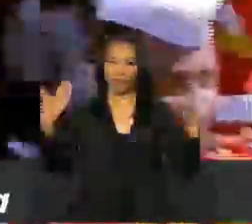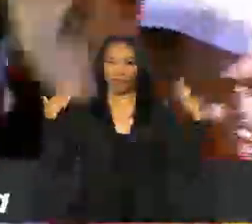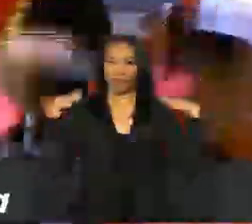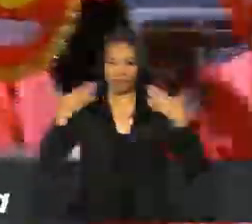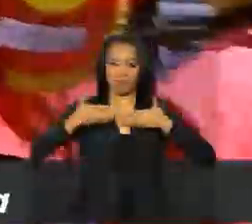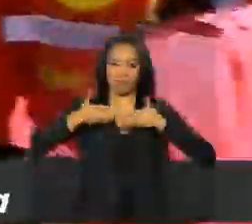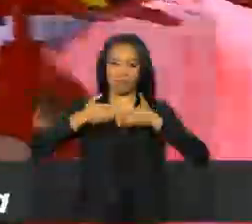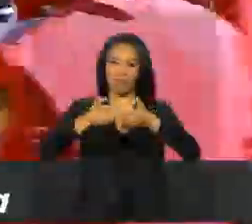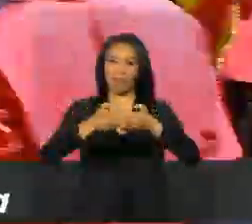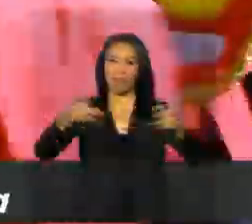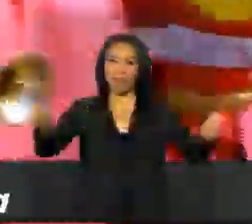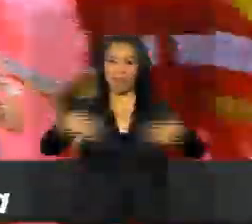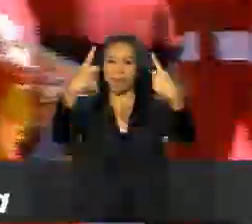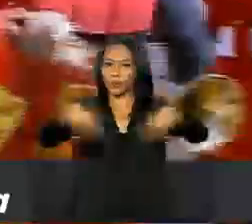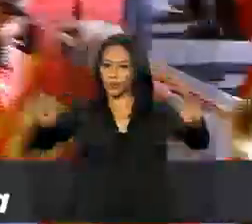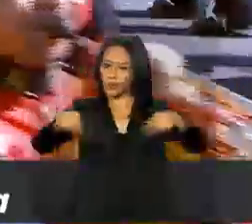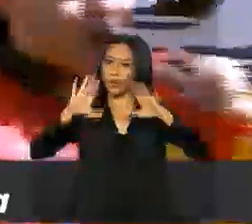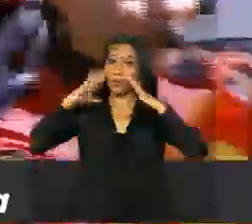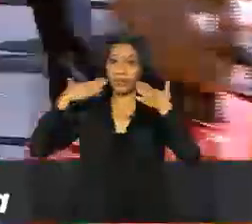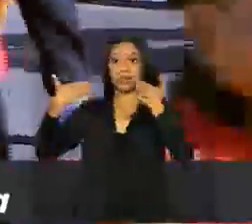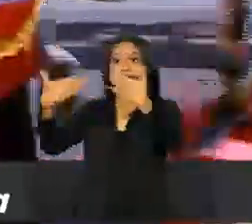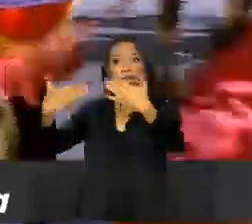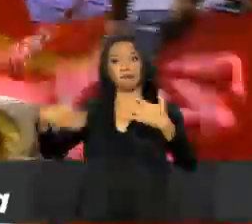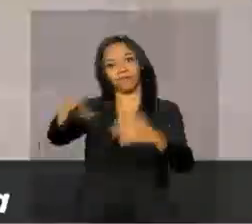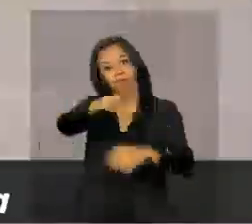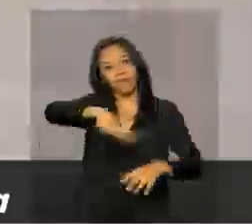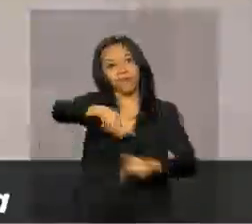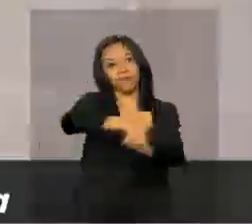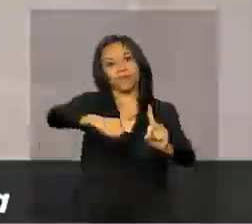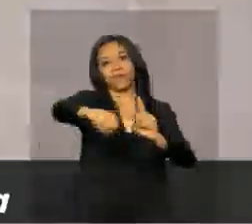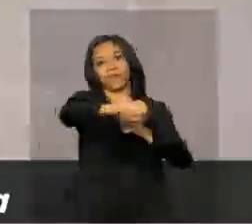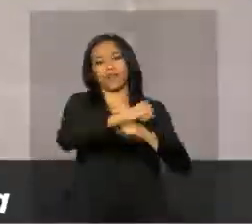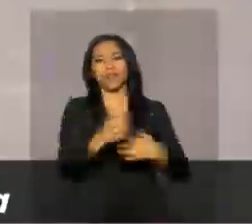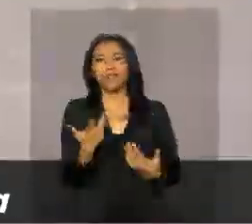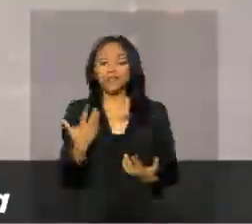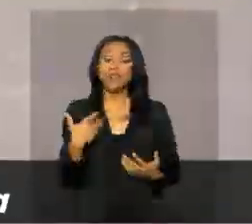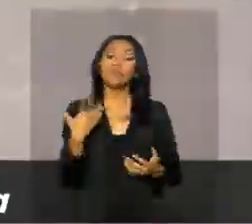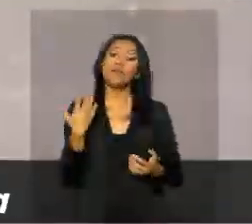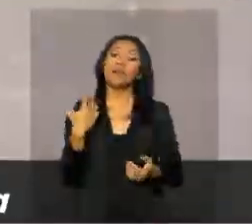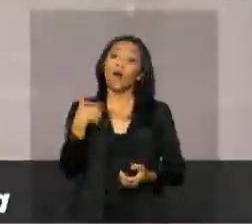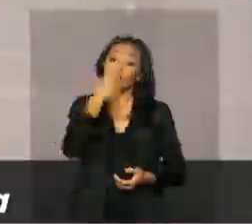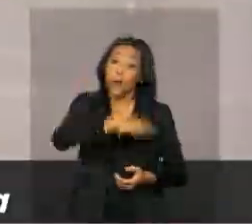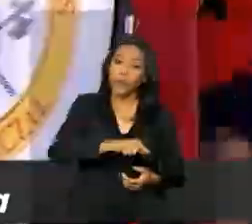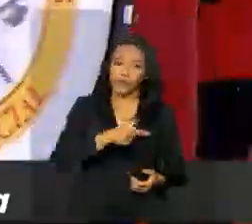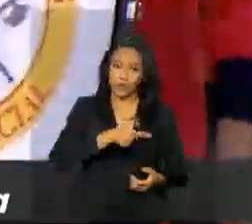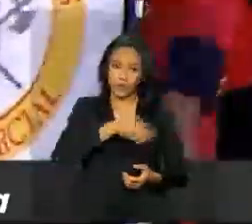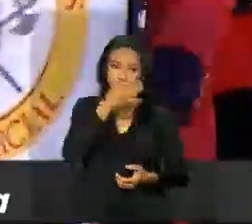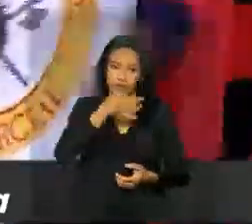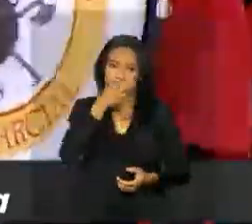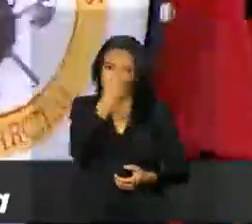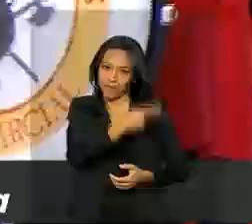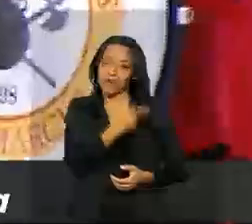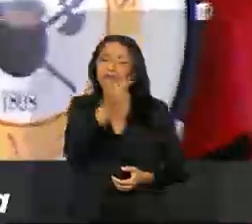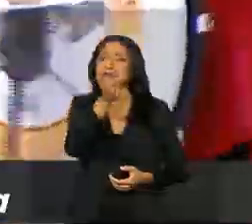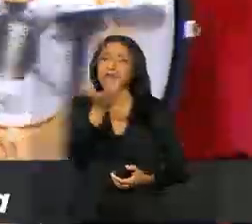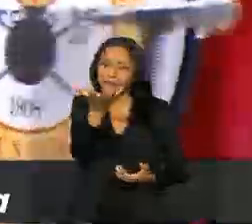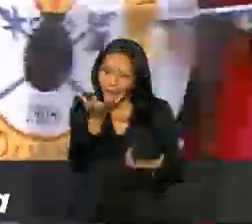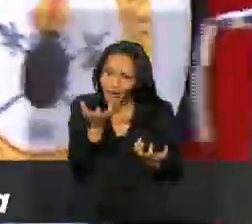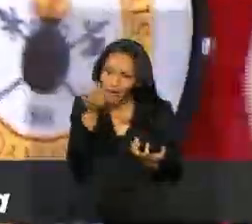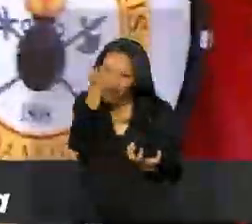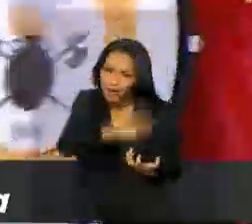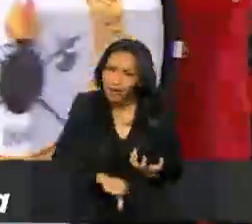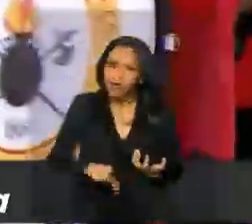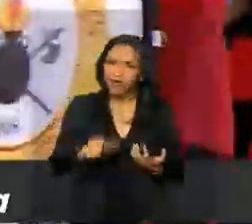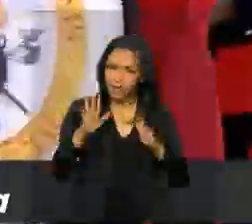nosso público, para a nossa sociedade. Inclusive, para quem quiser depois ver uma nova apresentação da nossa banda